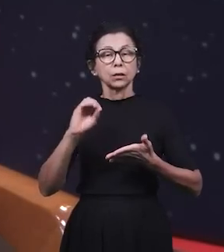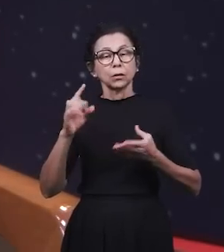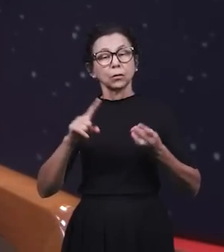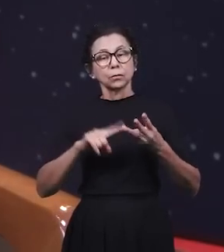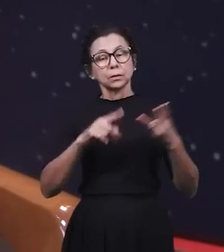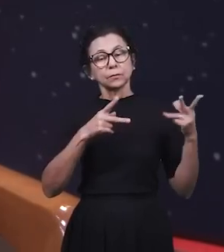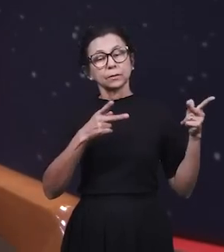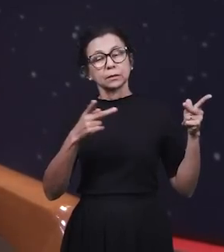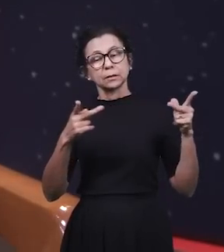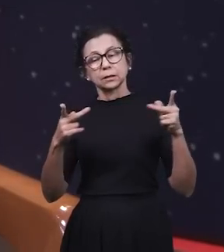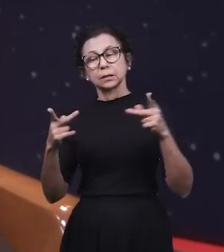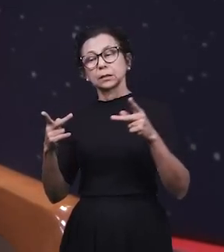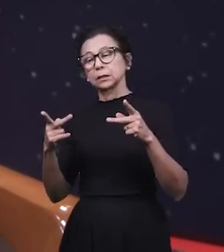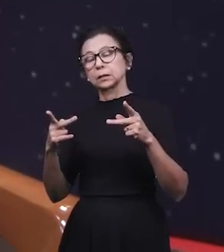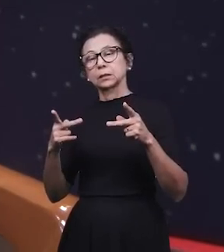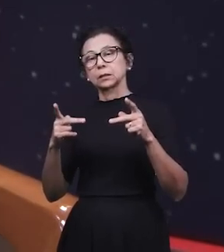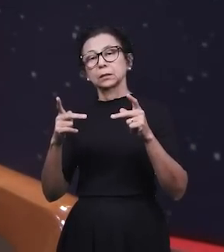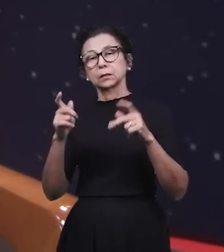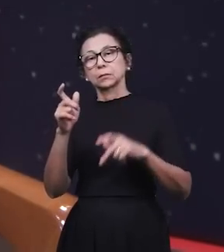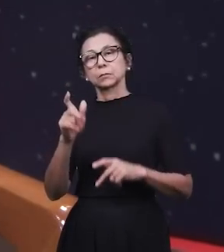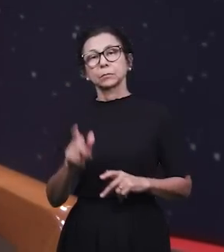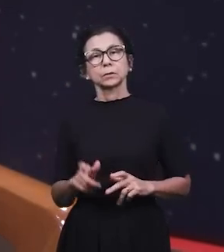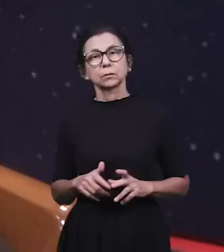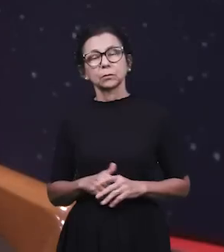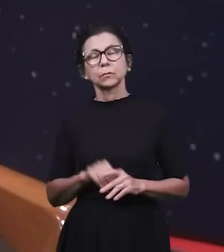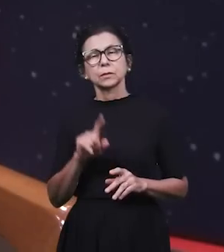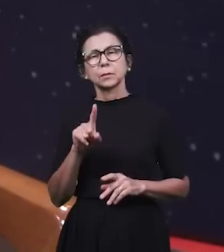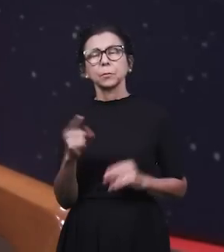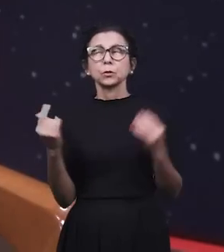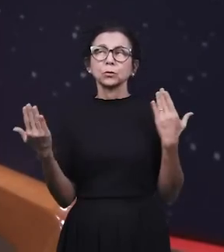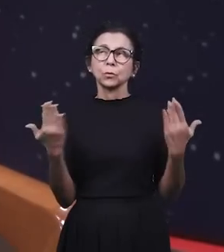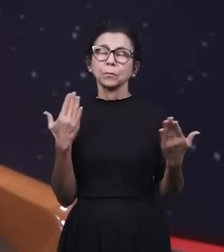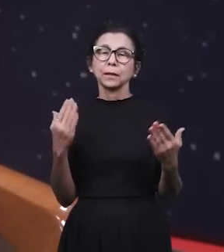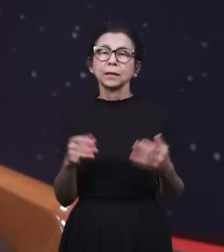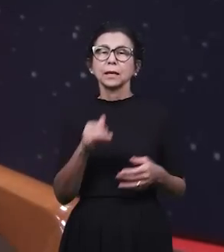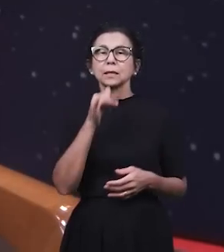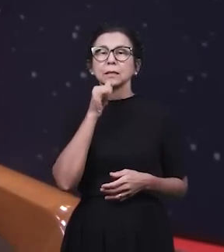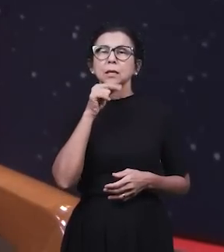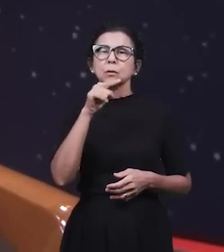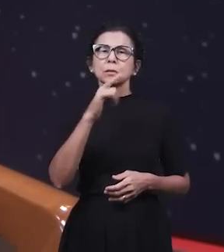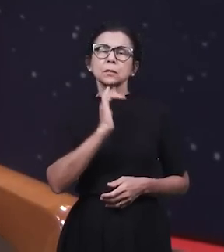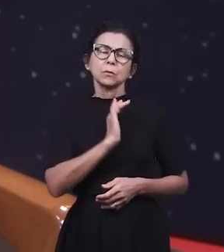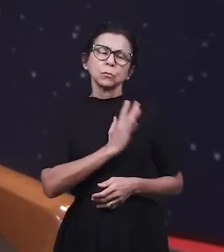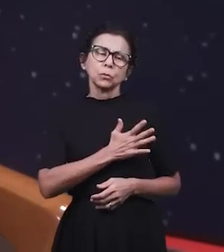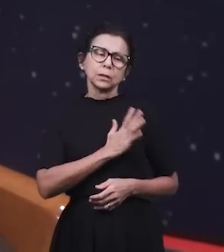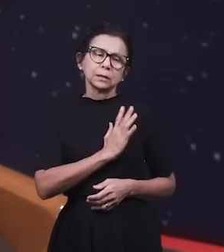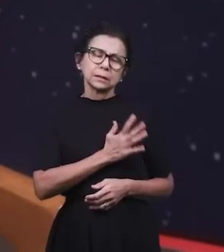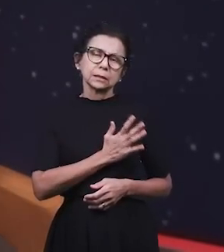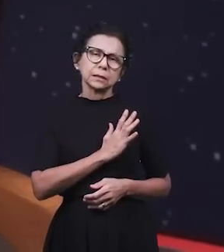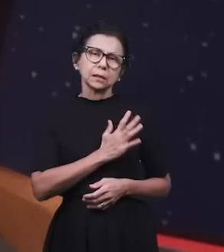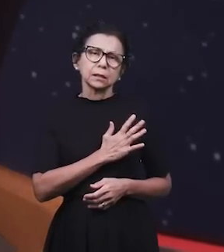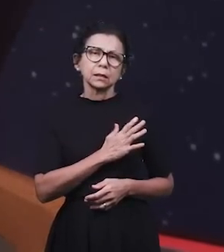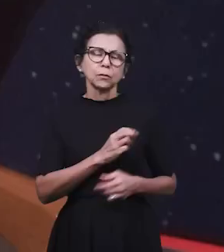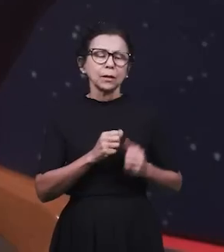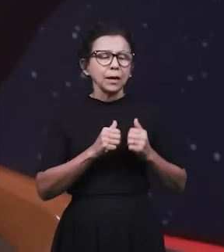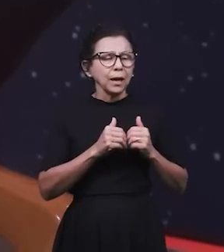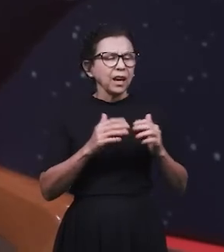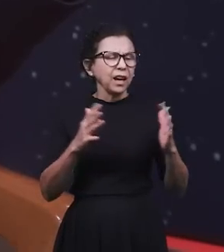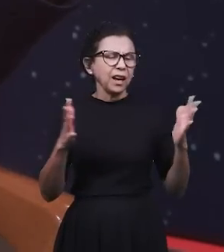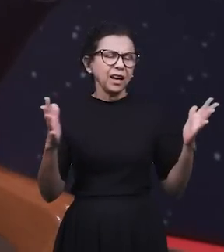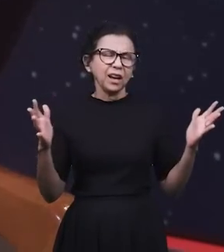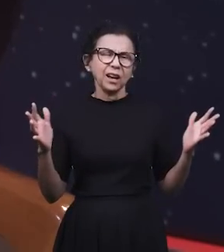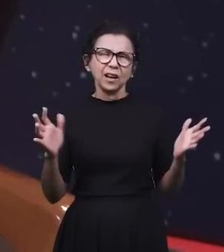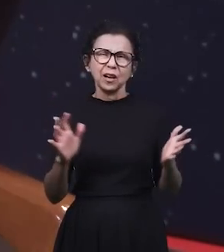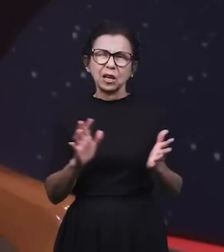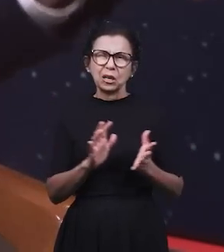pode usar a figura: olha, o seu coração tem que ser uma terra boa, não deixa os